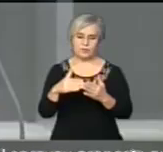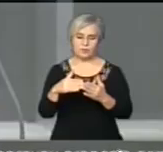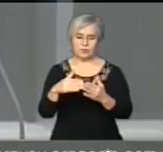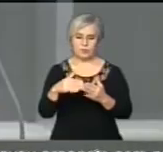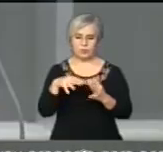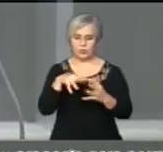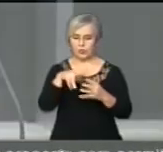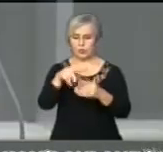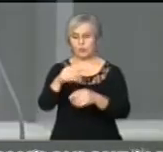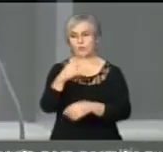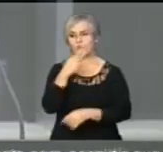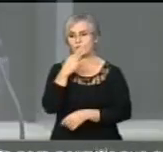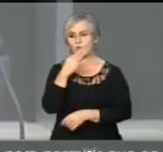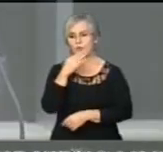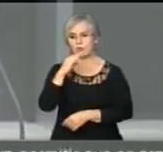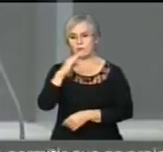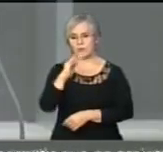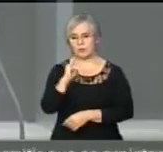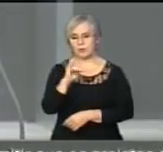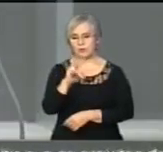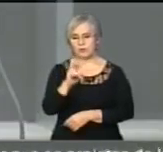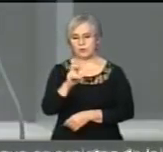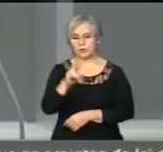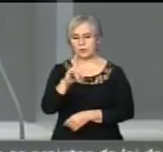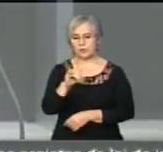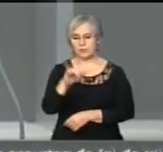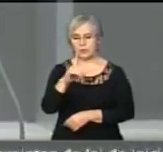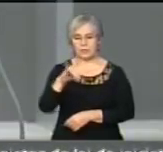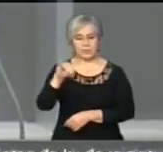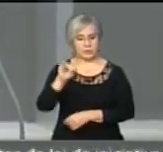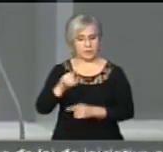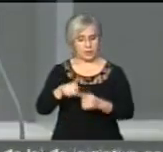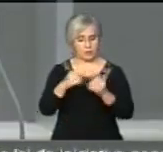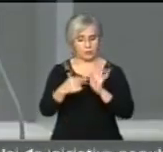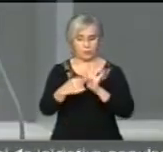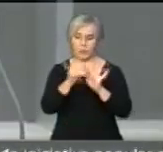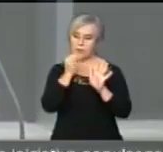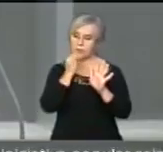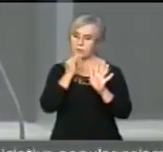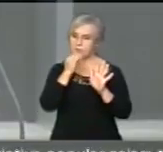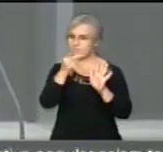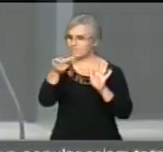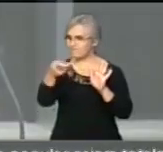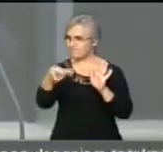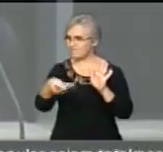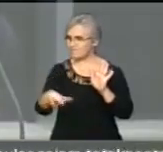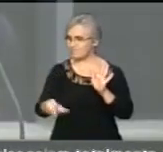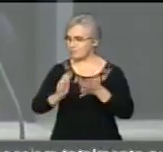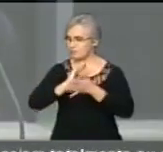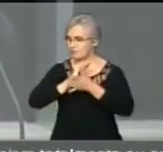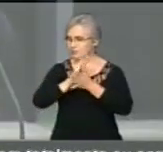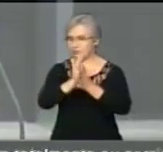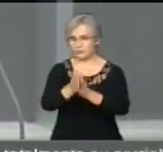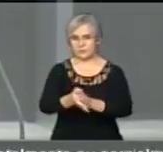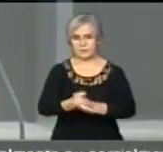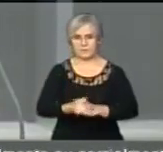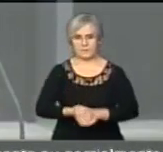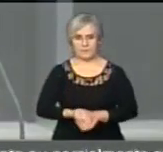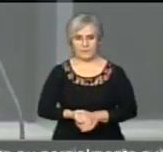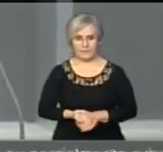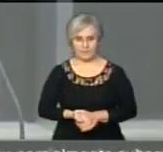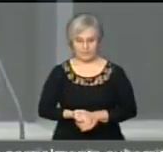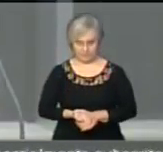mal chamado de civilizado e que tantas vezes dá exemplos cotidianos de... Para concluir, nobre